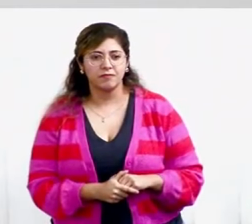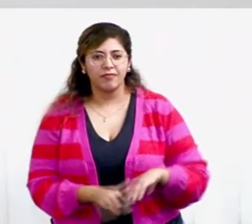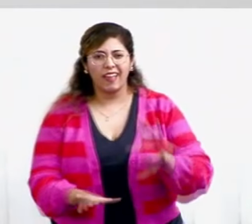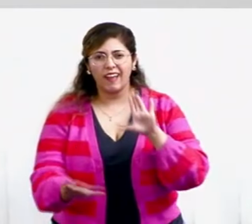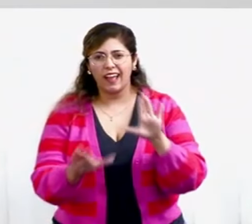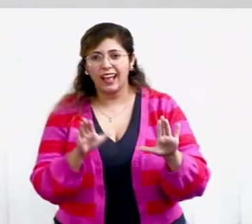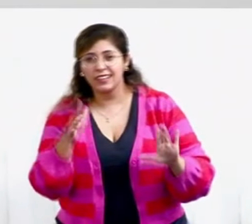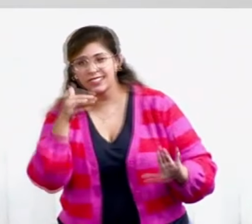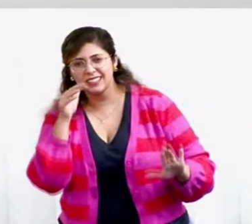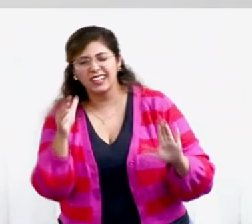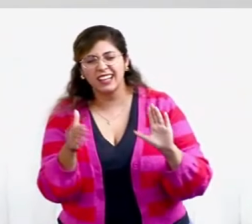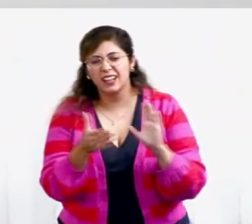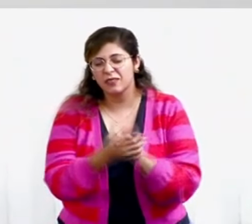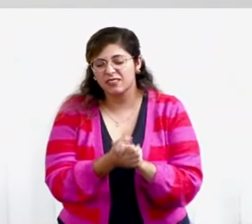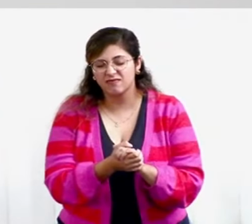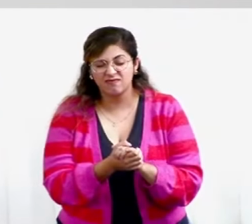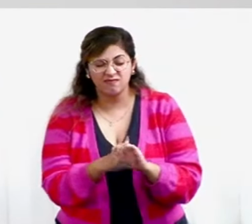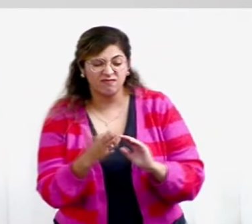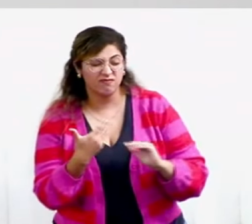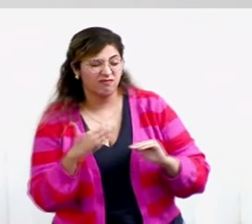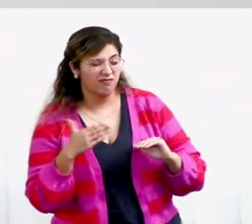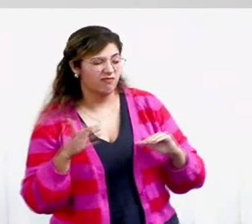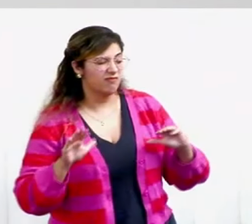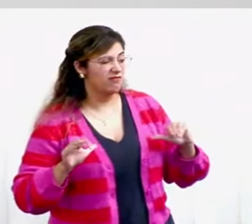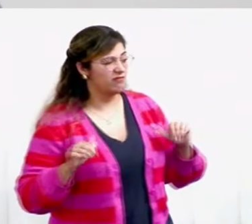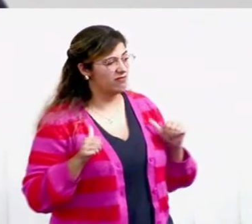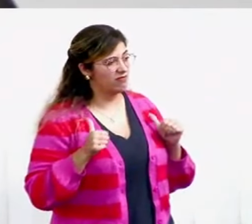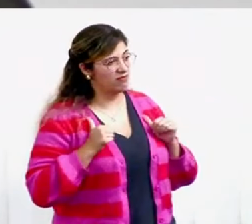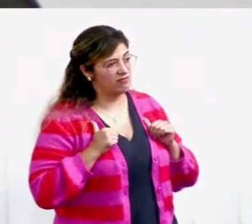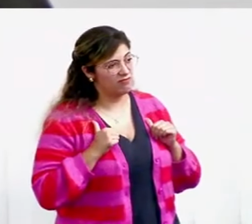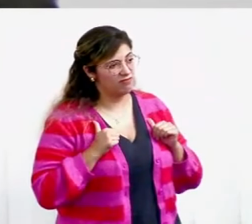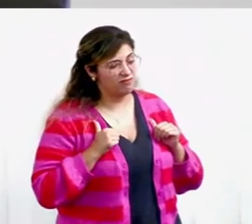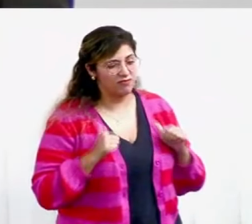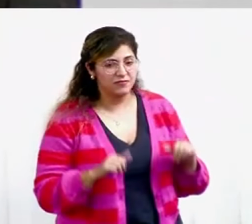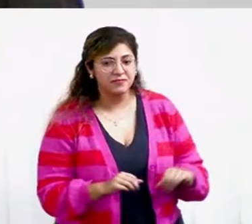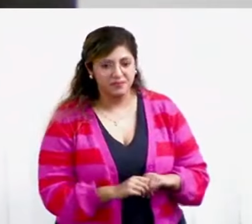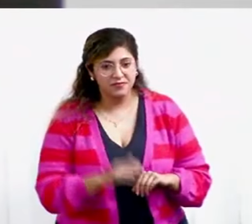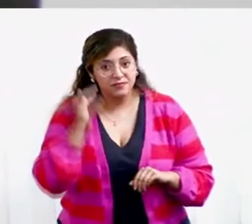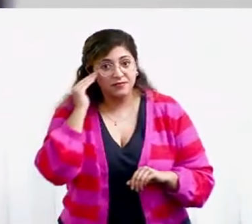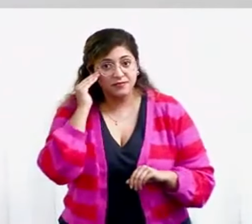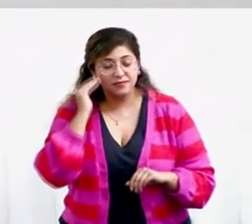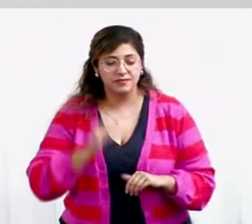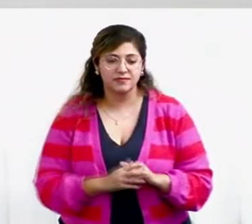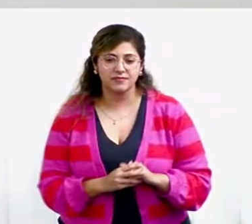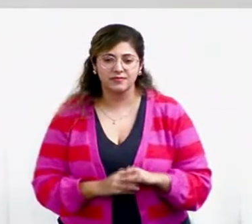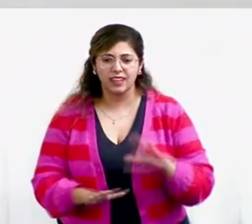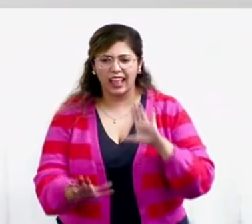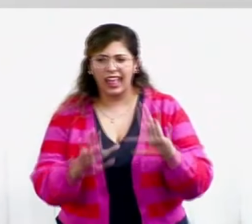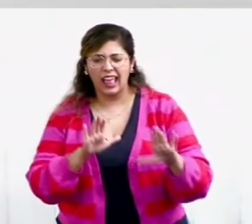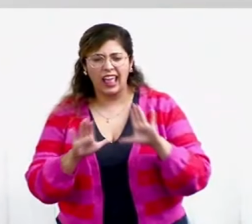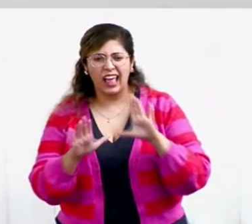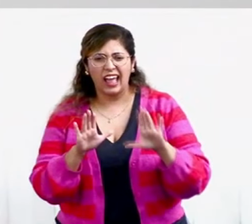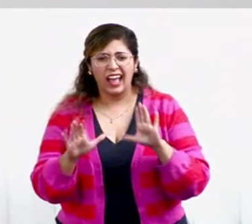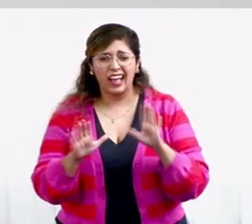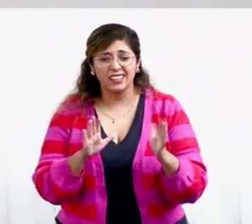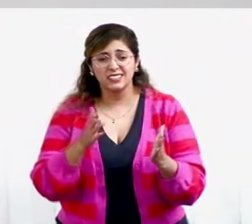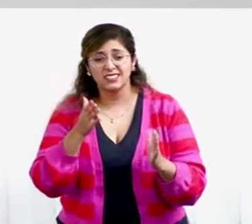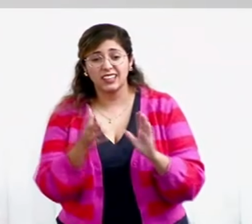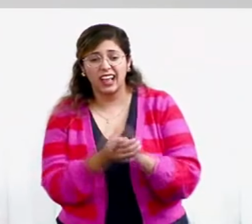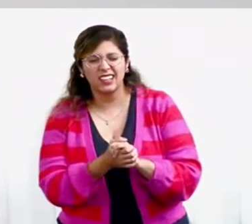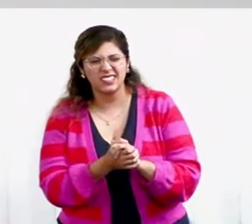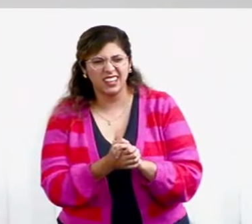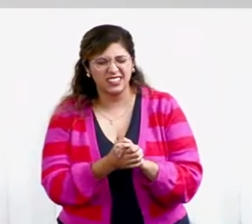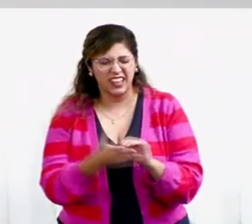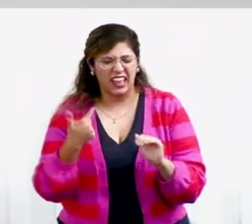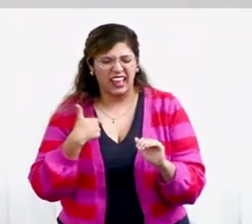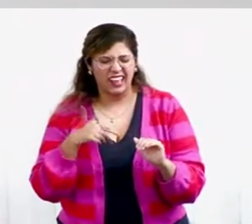mais satisfação. Quando o homem ou a mulher passam a buscar coisas que não encontram dentro